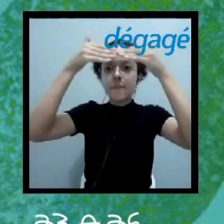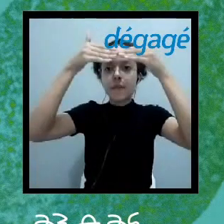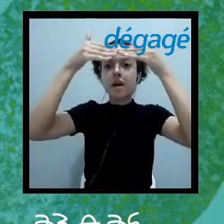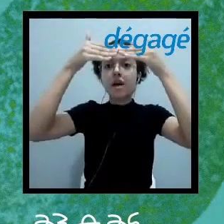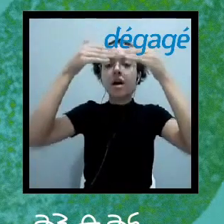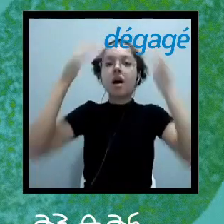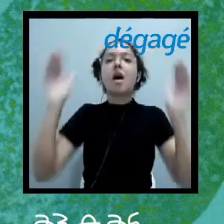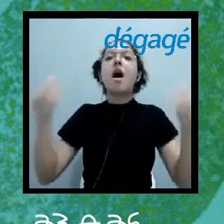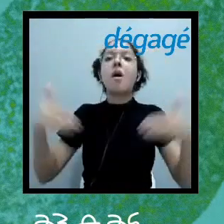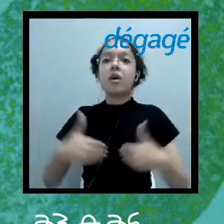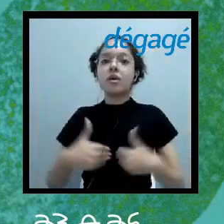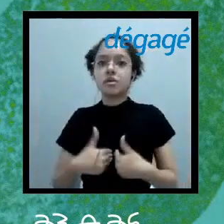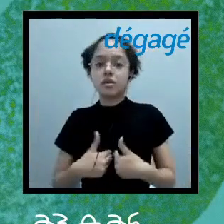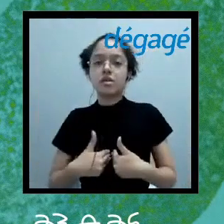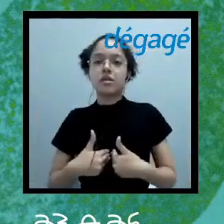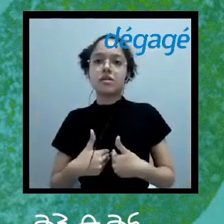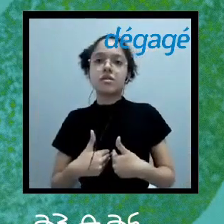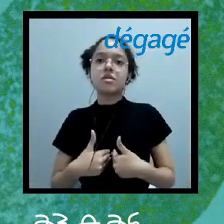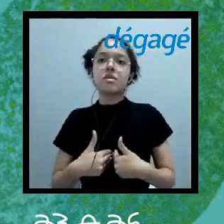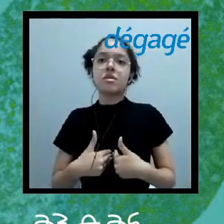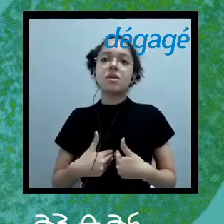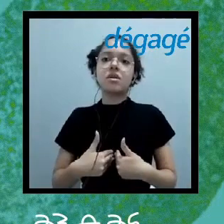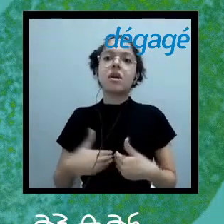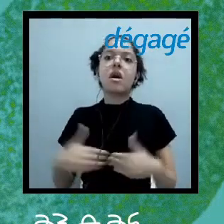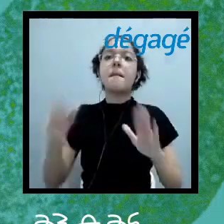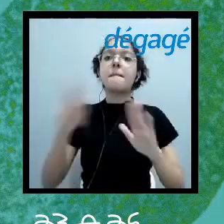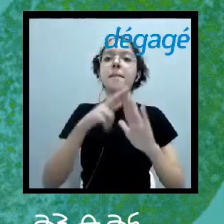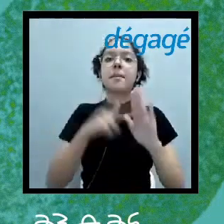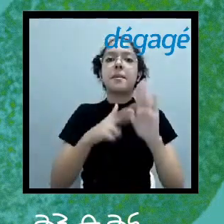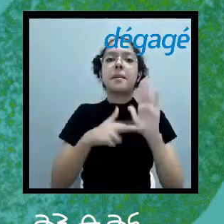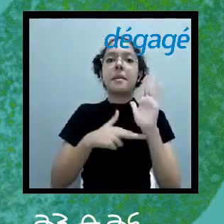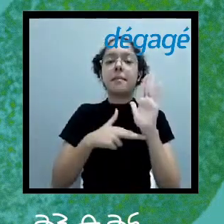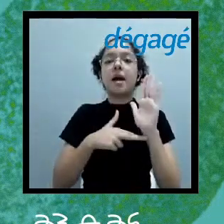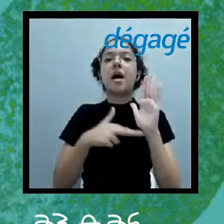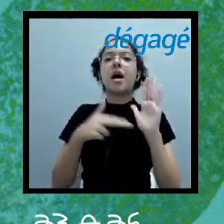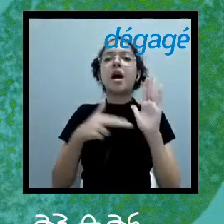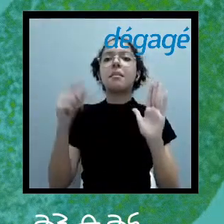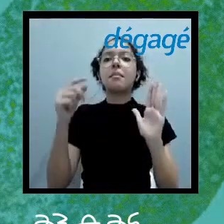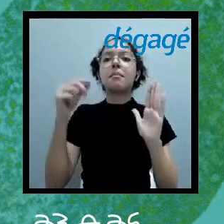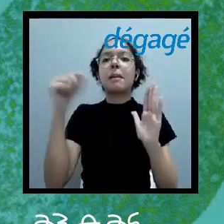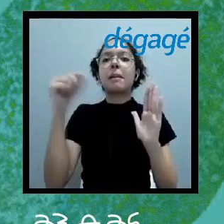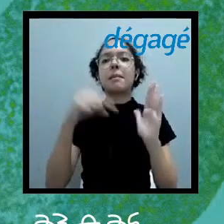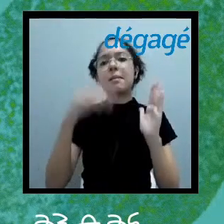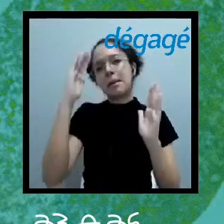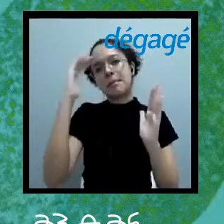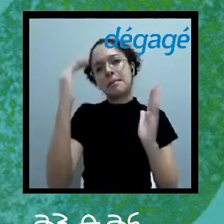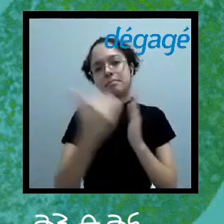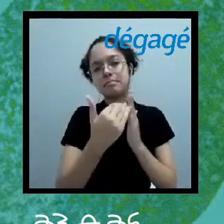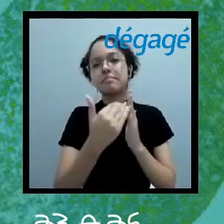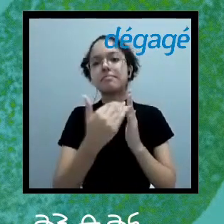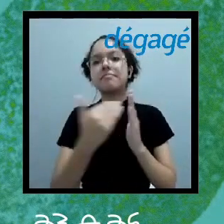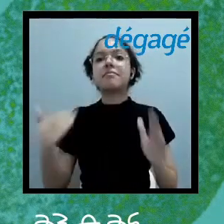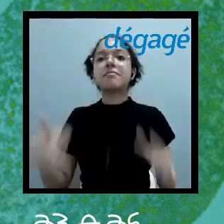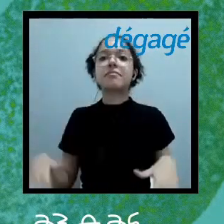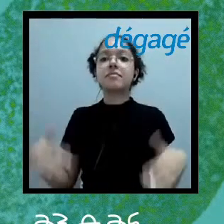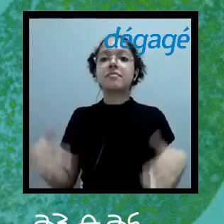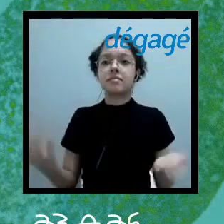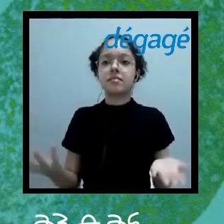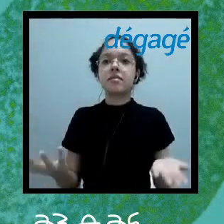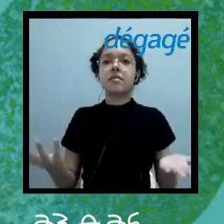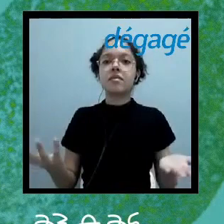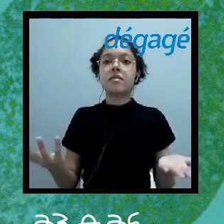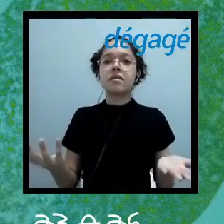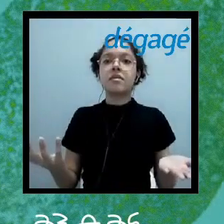funciona, e aí tem um monte de coisa que não pode olhar, não pode pegar, não pode isso, não pode aquilo. Então, a gente